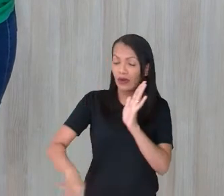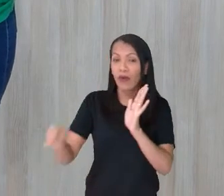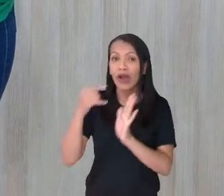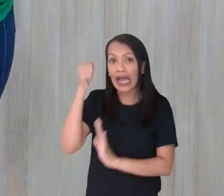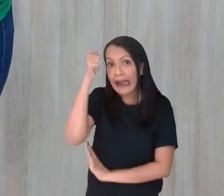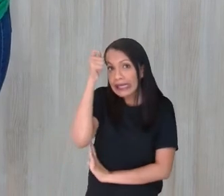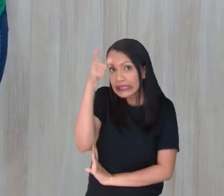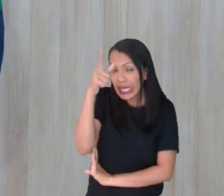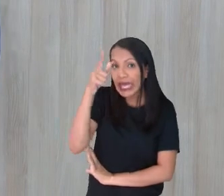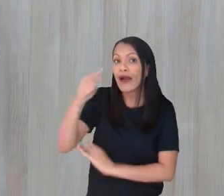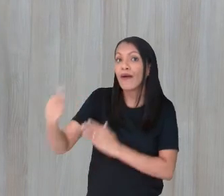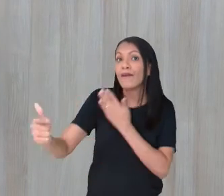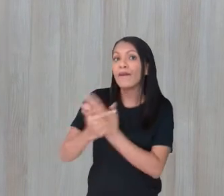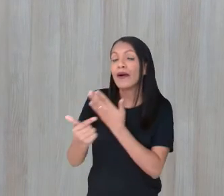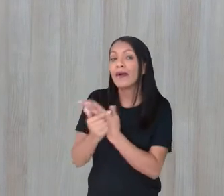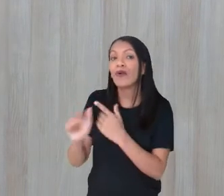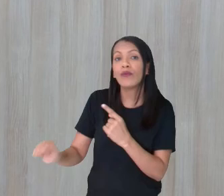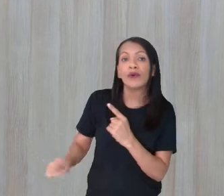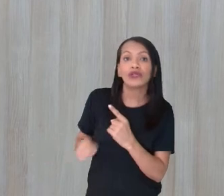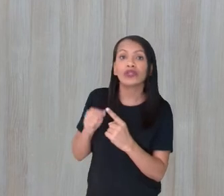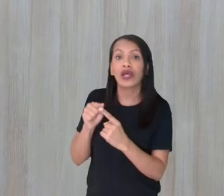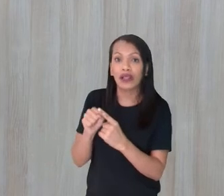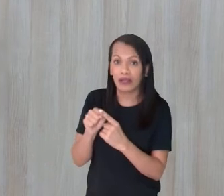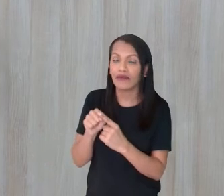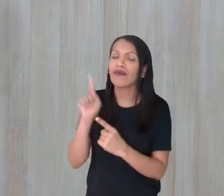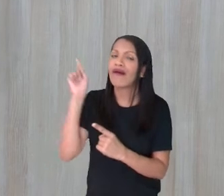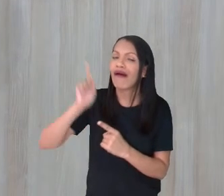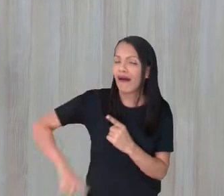ó. Quando ela diz que